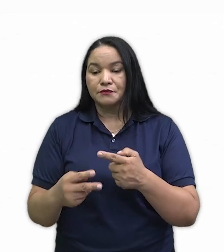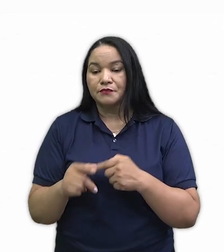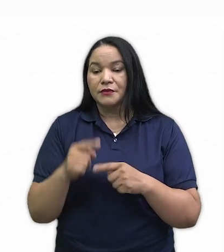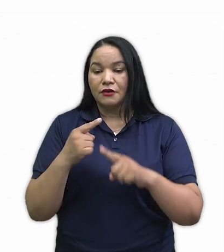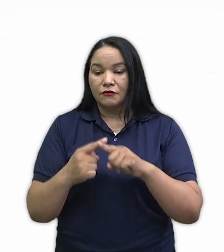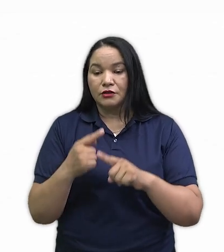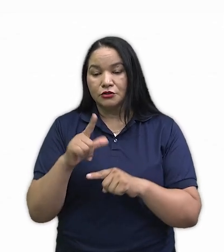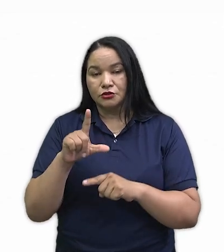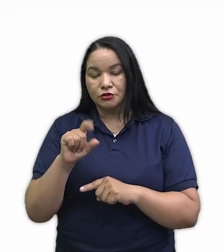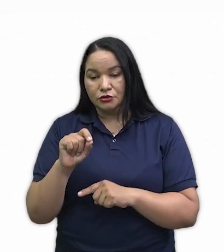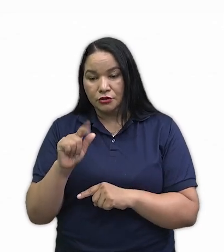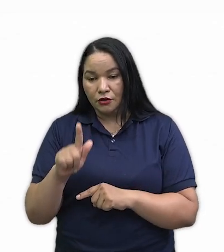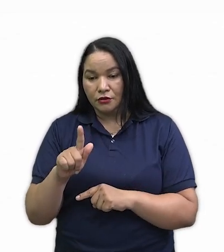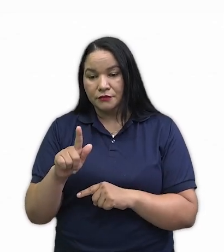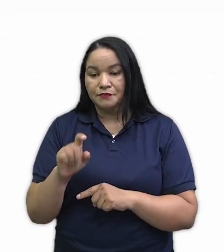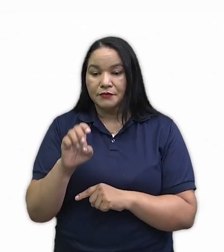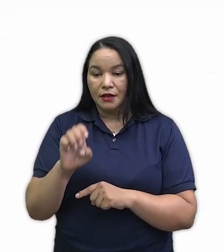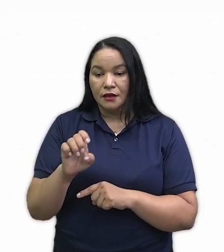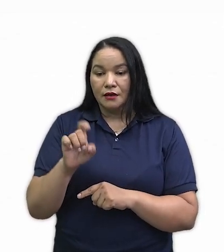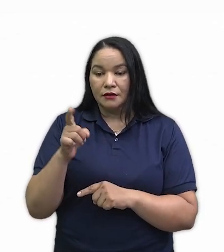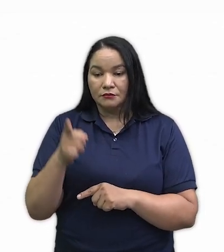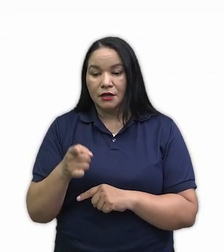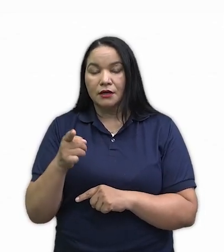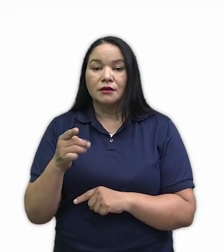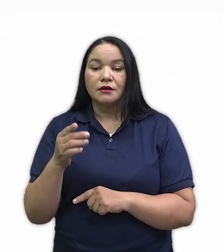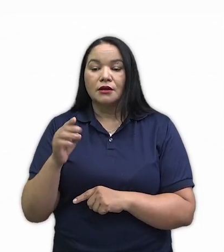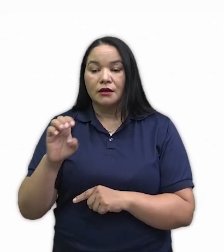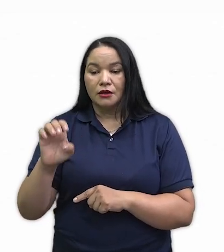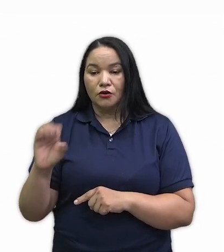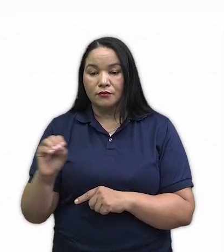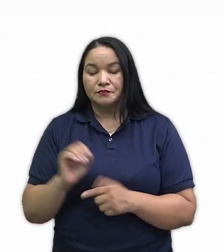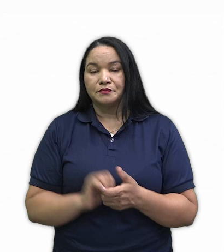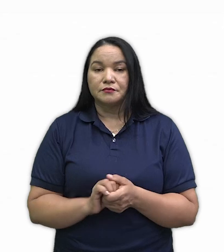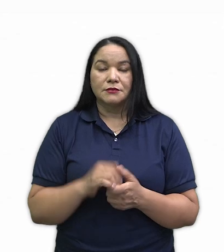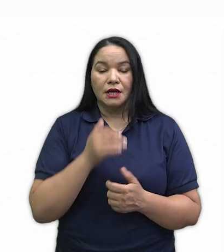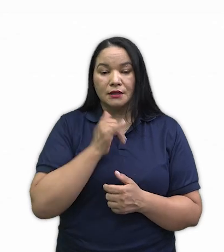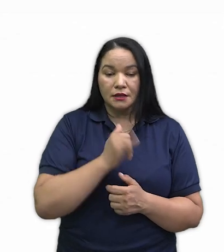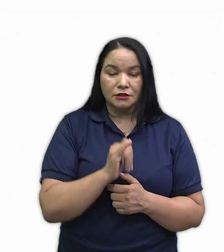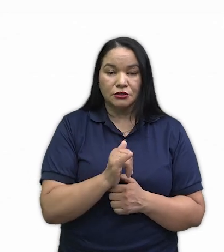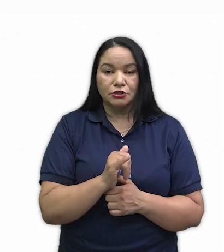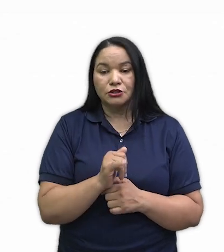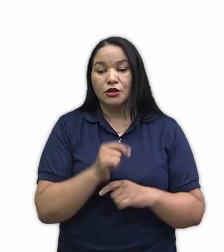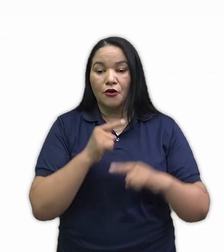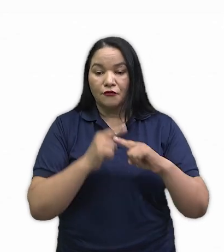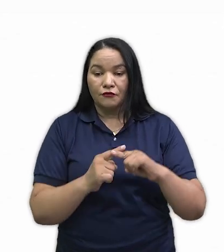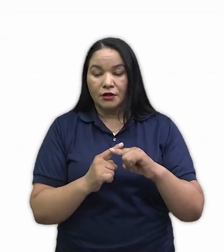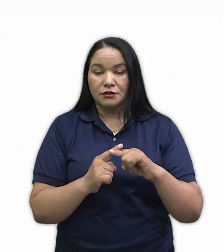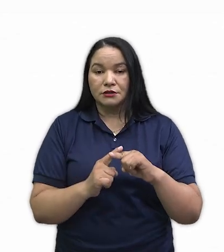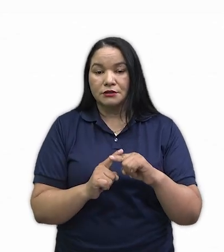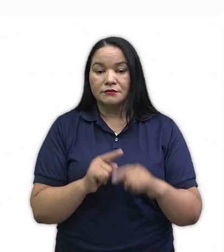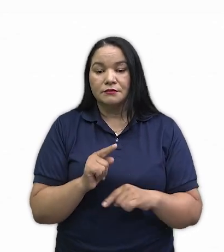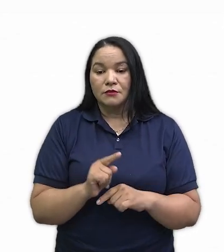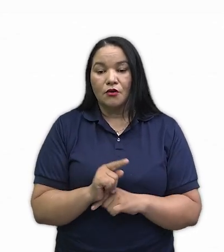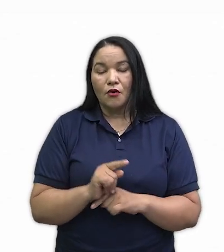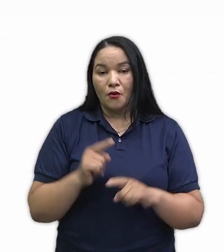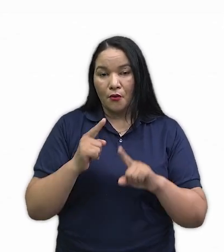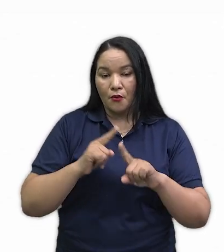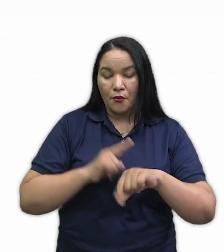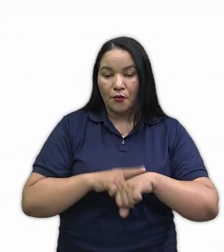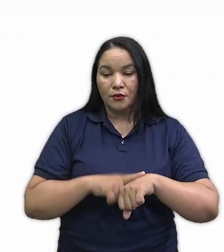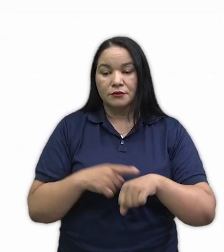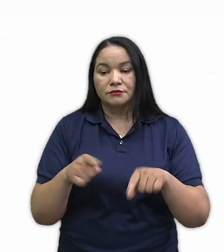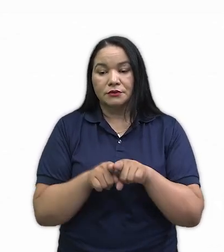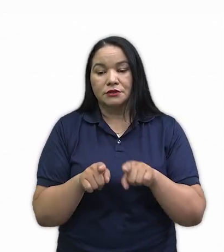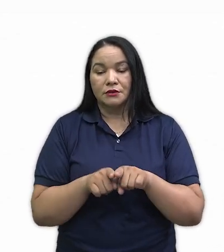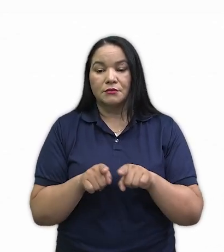E sobre EO, sendo E a energia em kWh liberada pelo terremoto e o EO